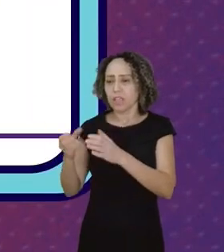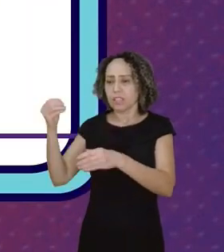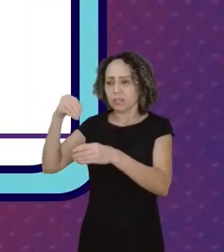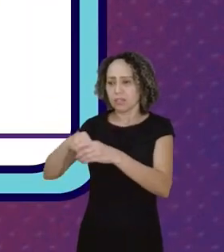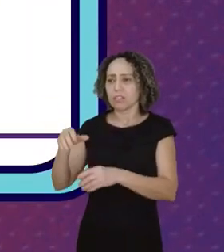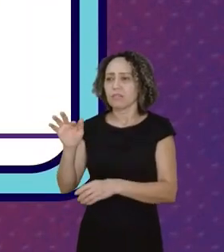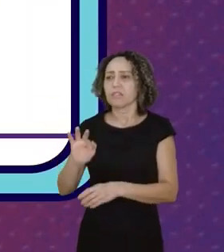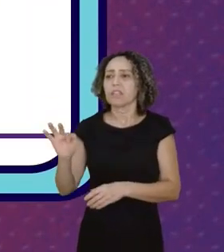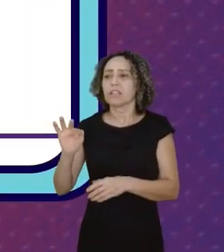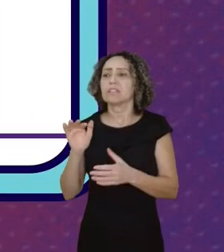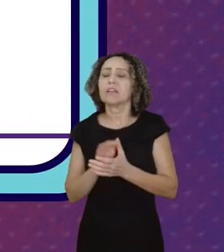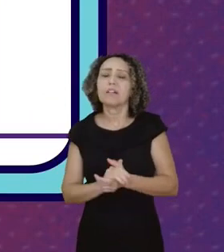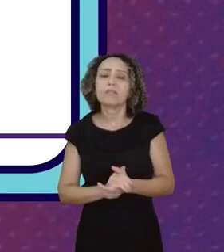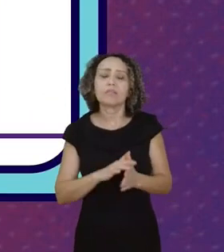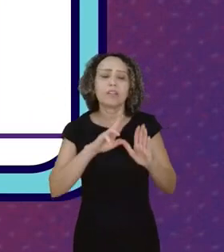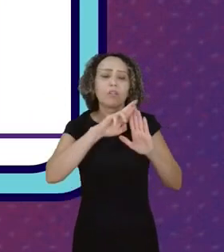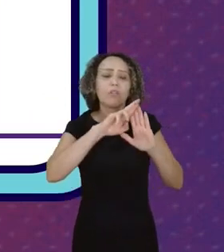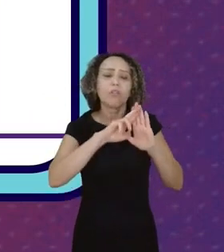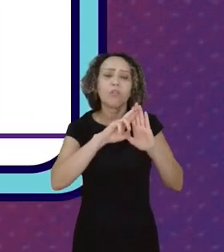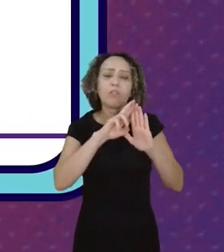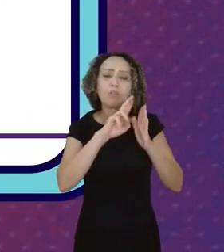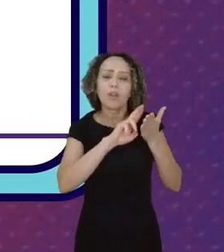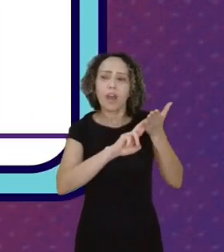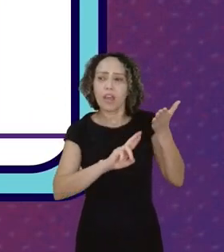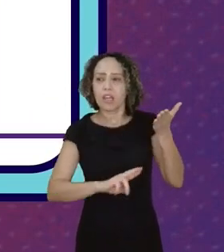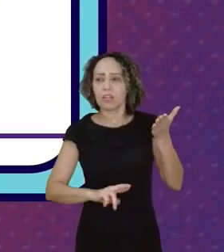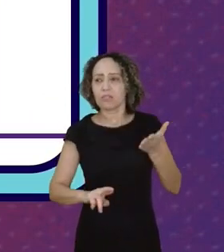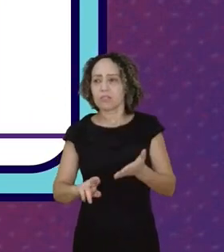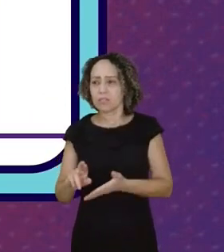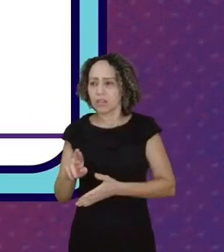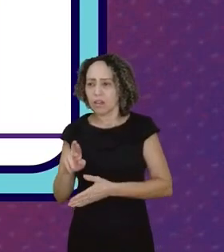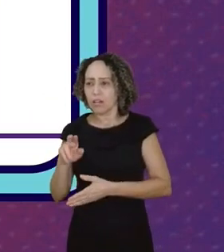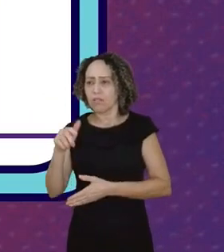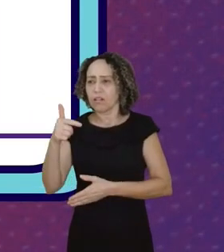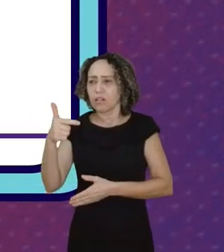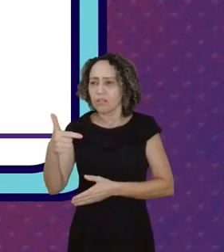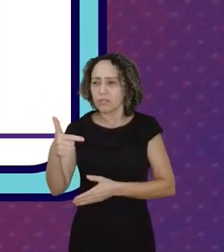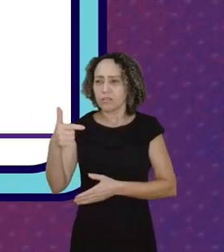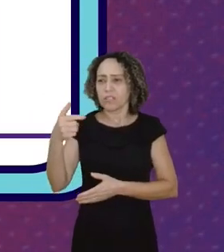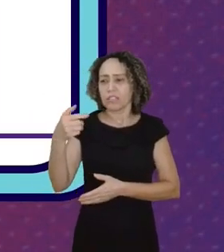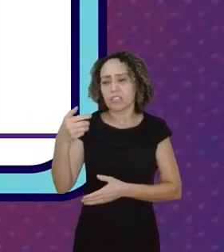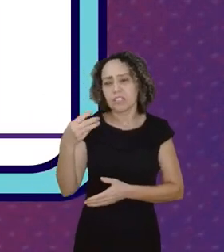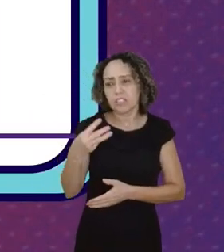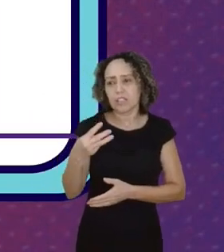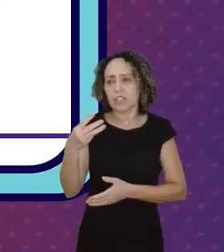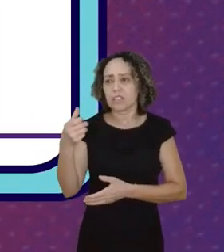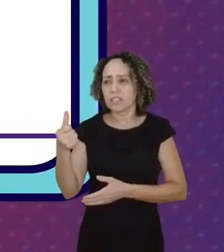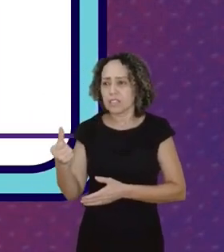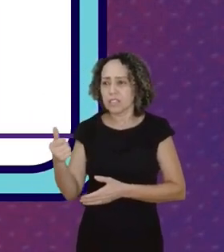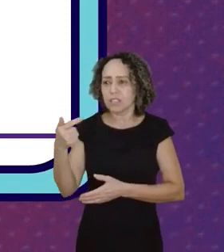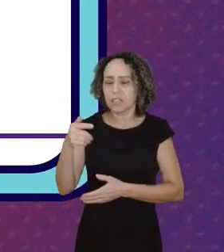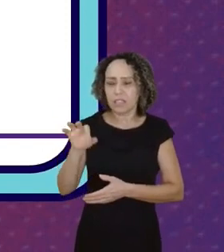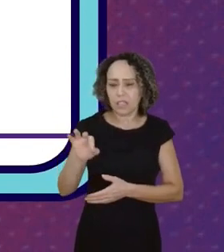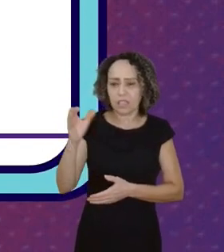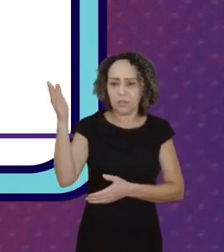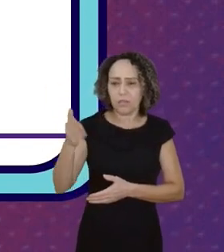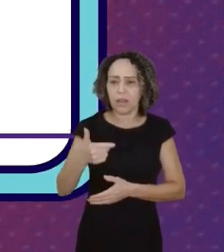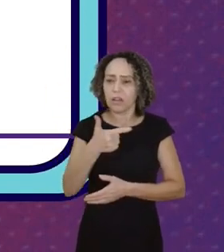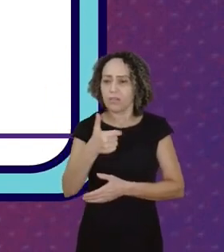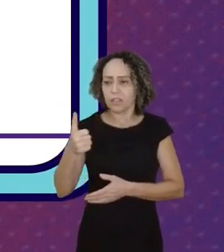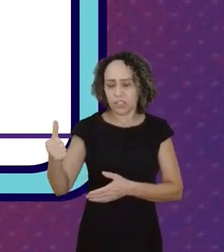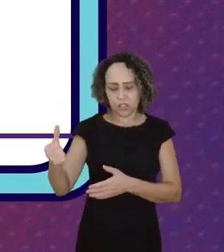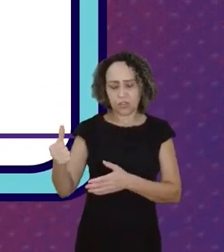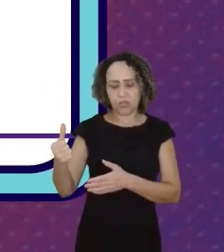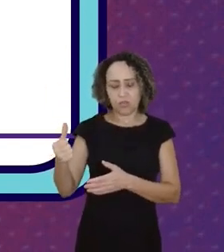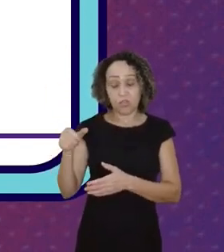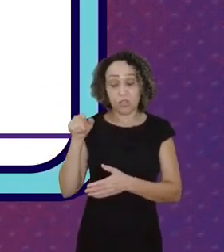a resolução do TSE número 23.670 de 2021, na eleição proporcional, o percentual mínimo de